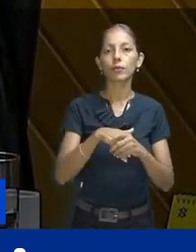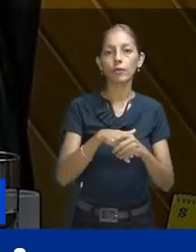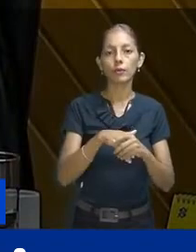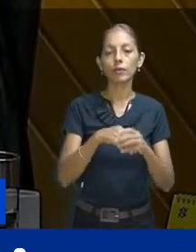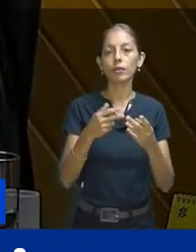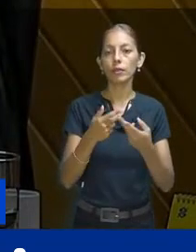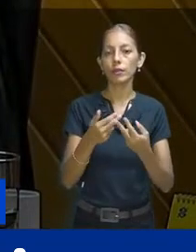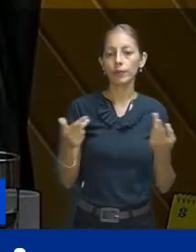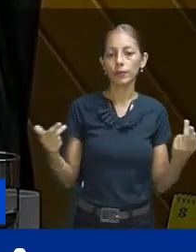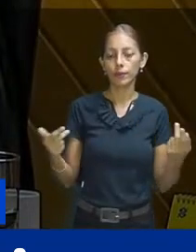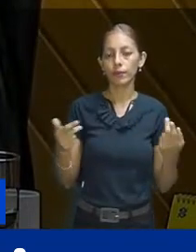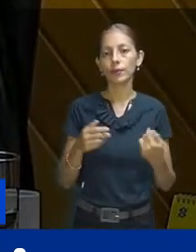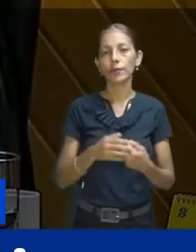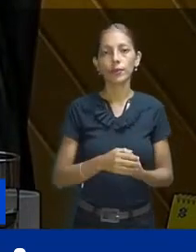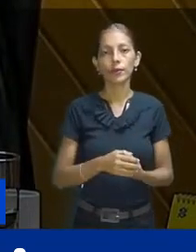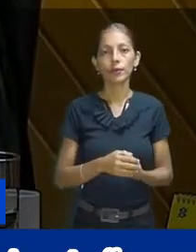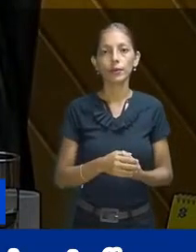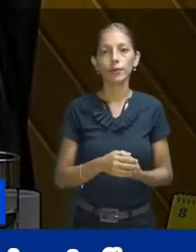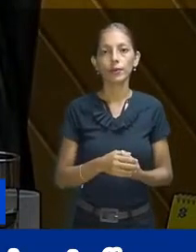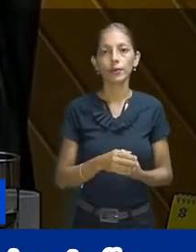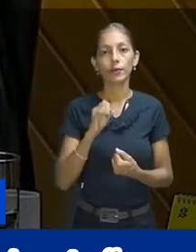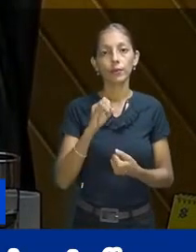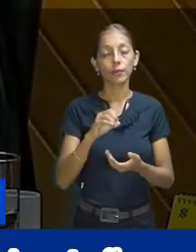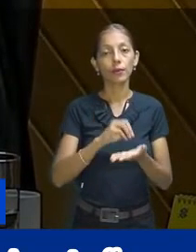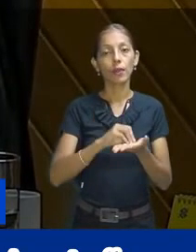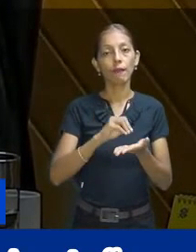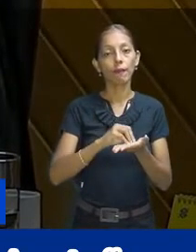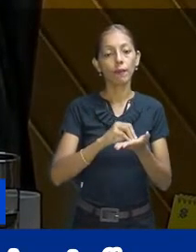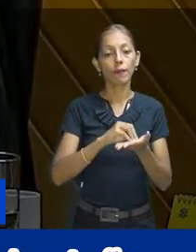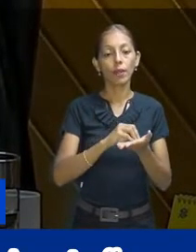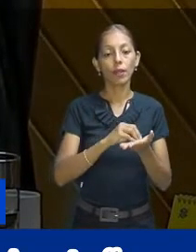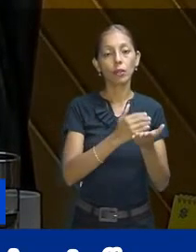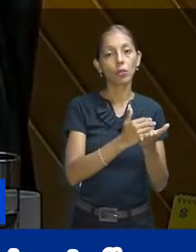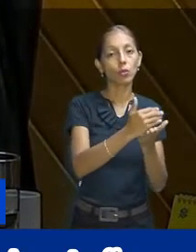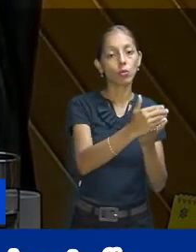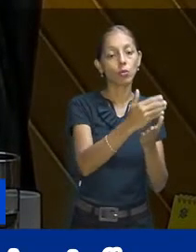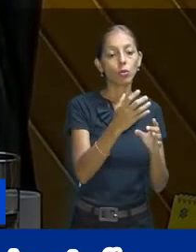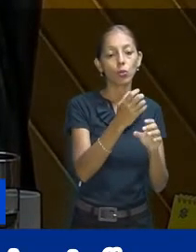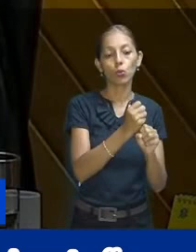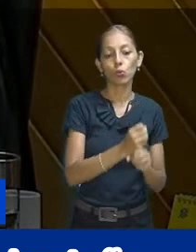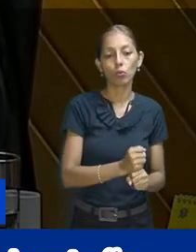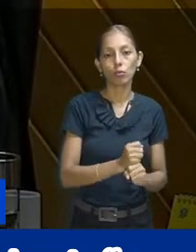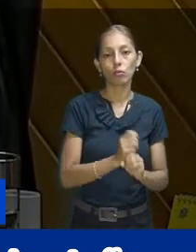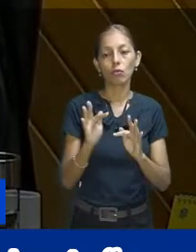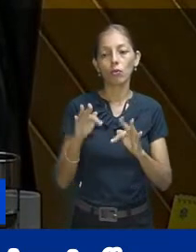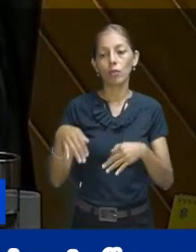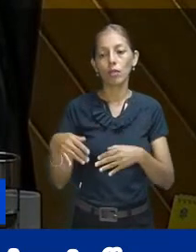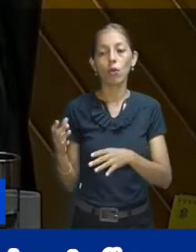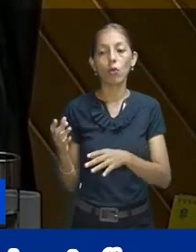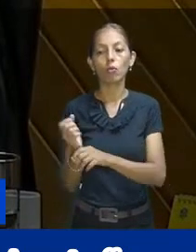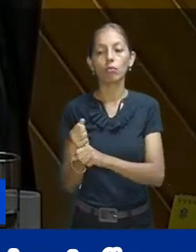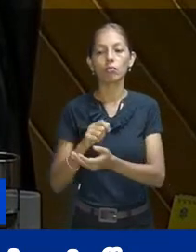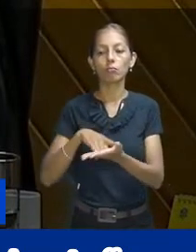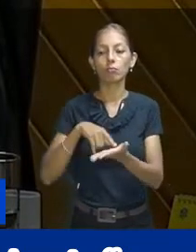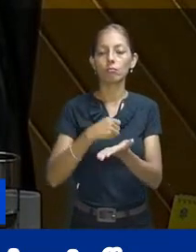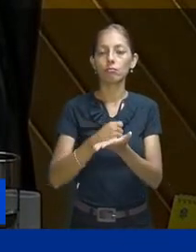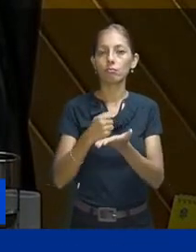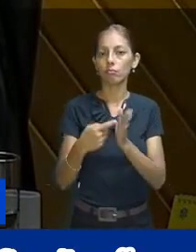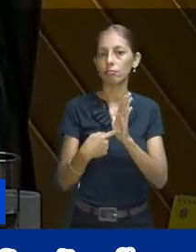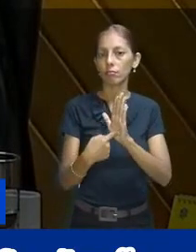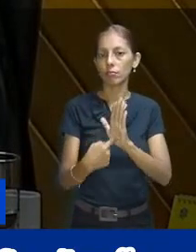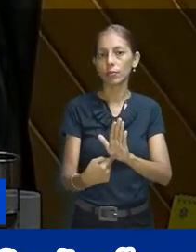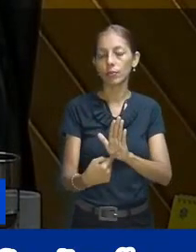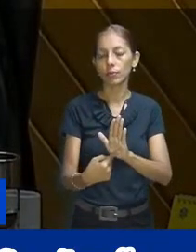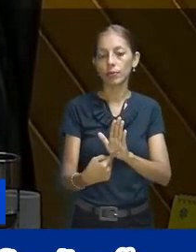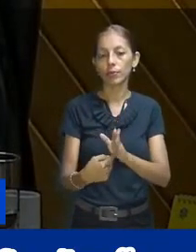prestação de contas parcial foram contemplados na prestação de contas final, sendo exigível a demonstração de motivo idôneo para tal omissão,